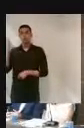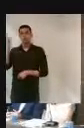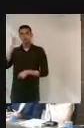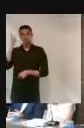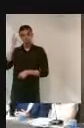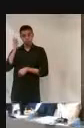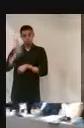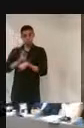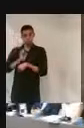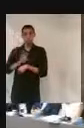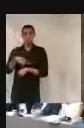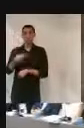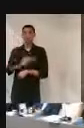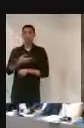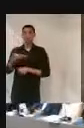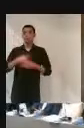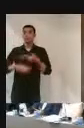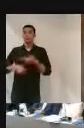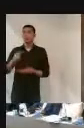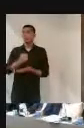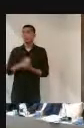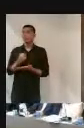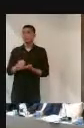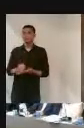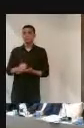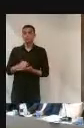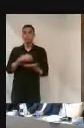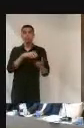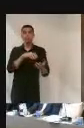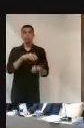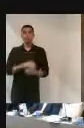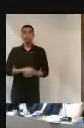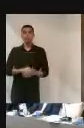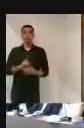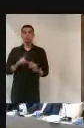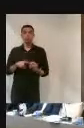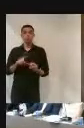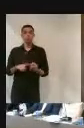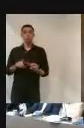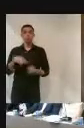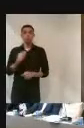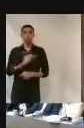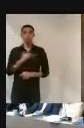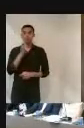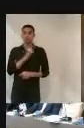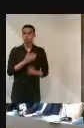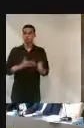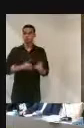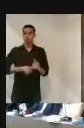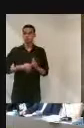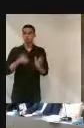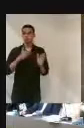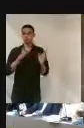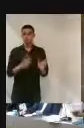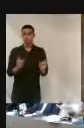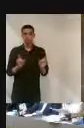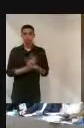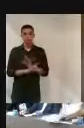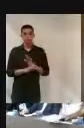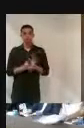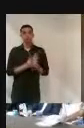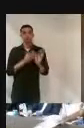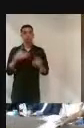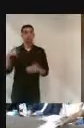do acordo setorial, finalizamos a fase 1 do acordo setorial e de lá para cá a gente vê várias